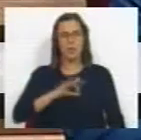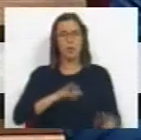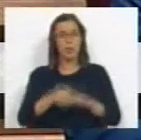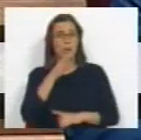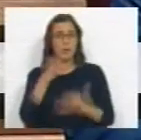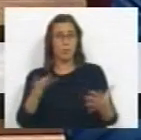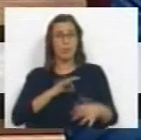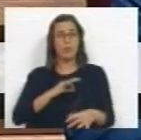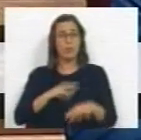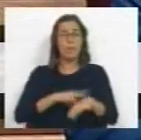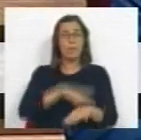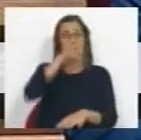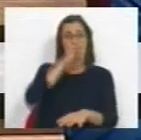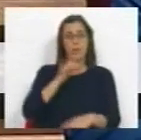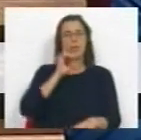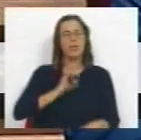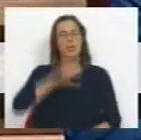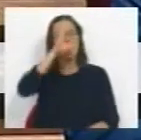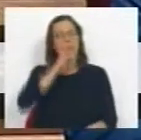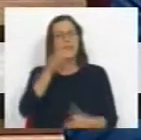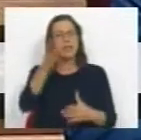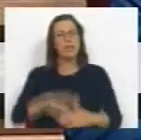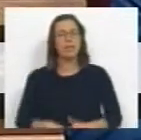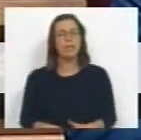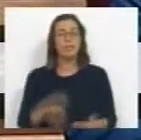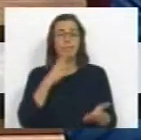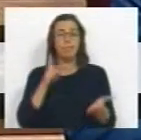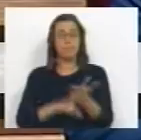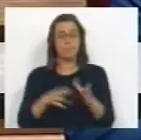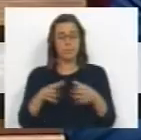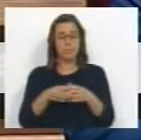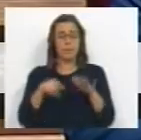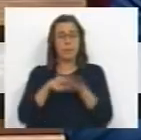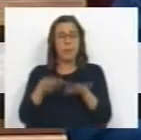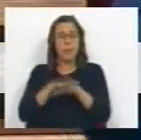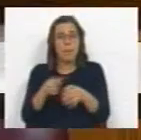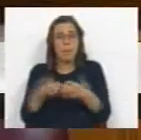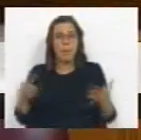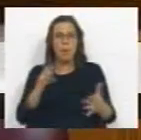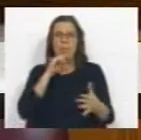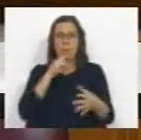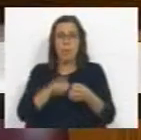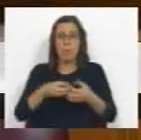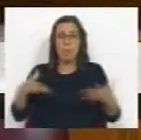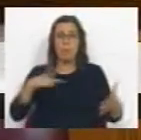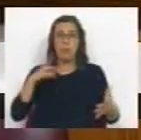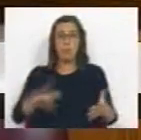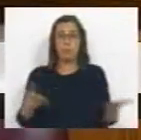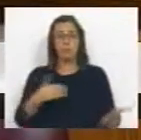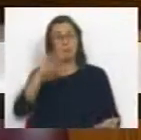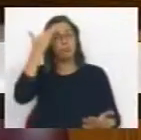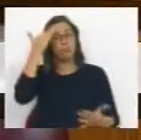Presidente, senhoras e senhores deputados, senhores membros do Governo, senhora Ministra, de facto o setor da aquacultura tem um grande potencial de crescimento em Portugal e